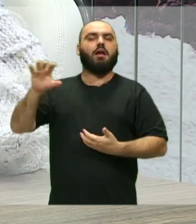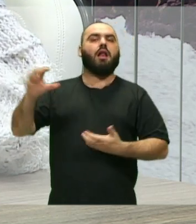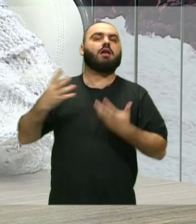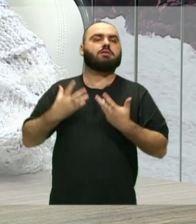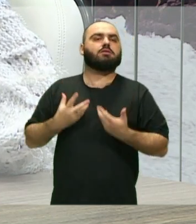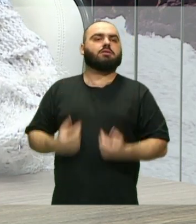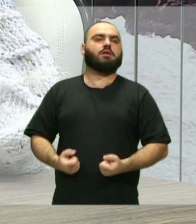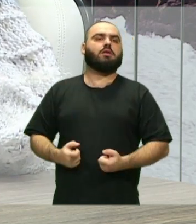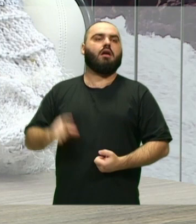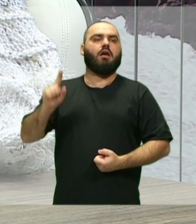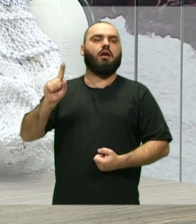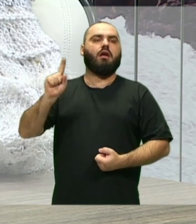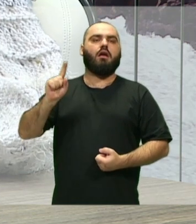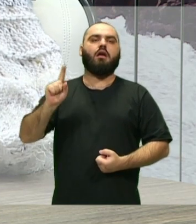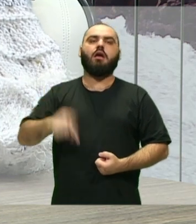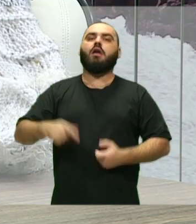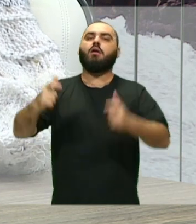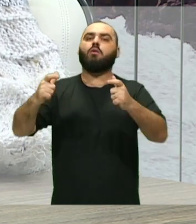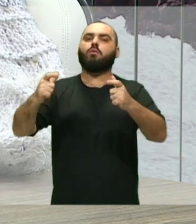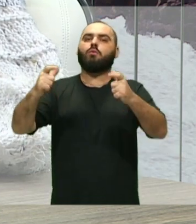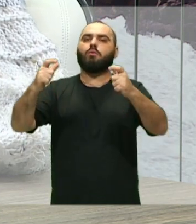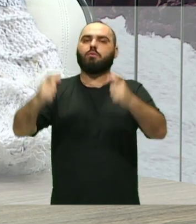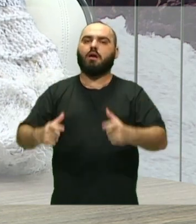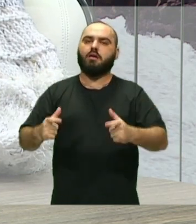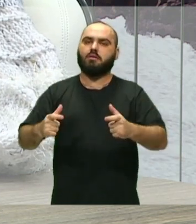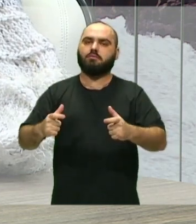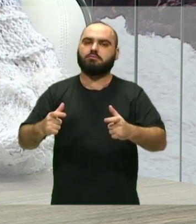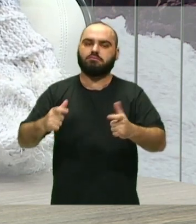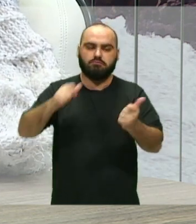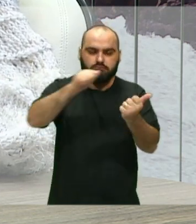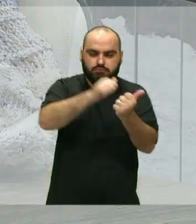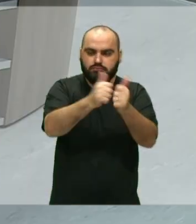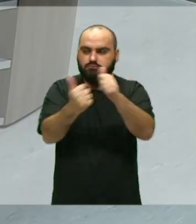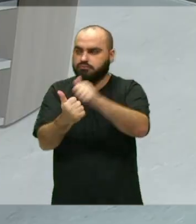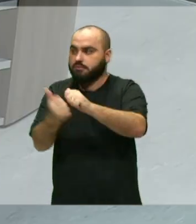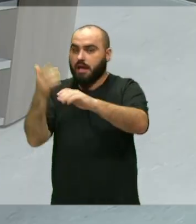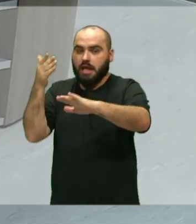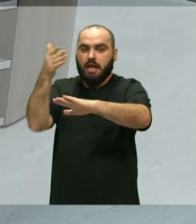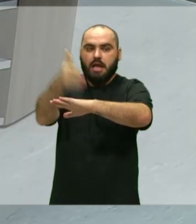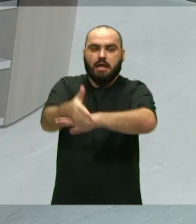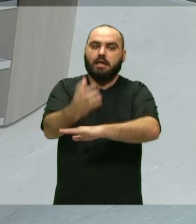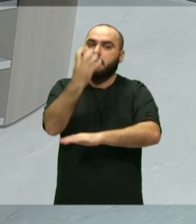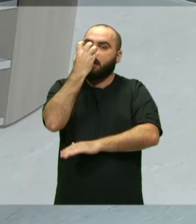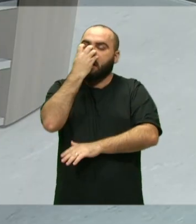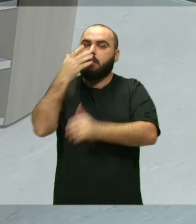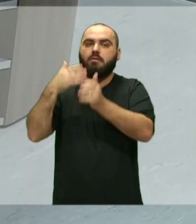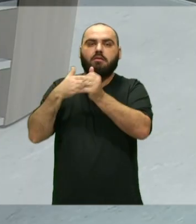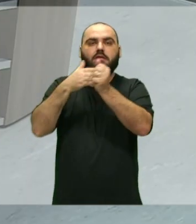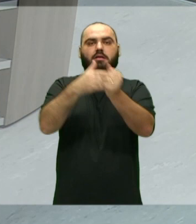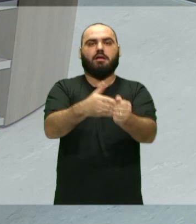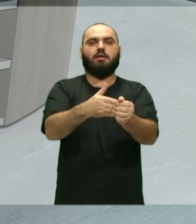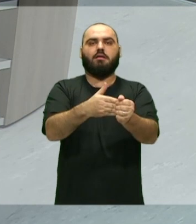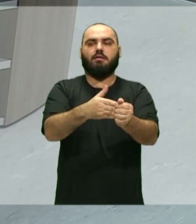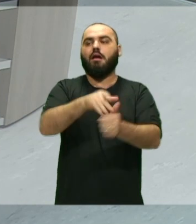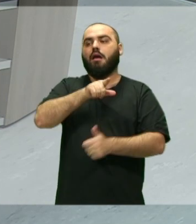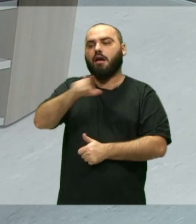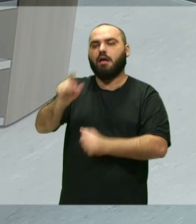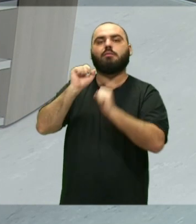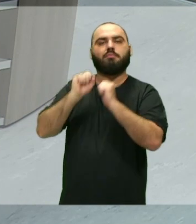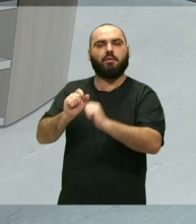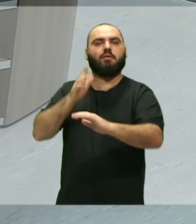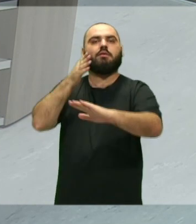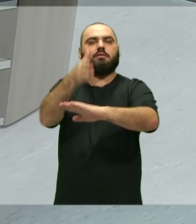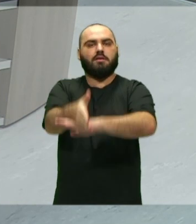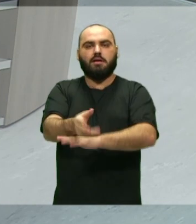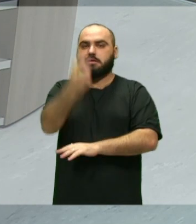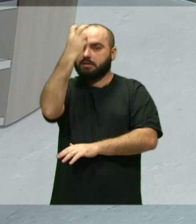é um espaço que é adequado à entrada do cão-guia, que o cão-guia tem esse acesso, que o cego